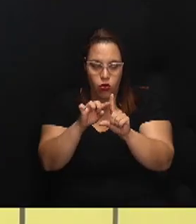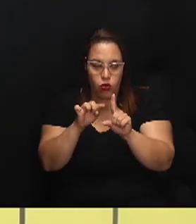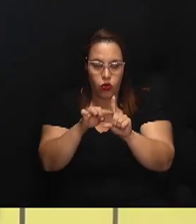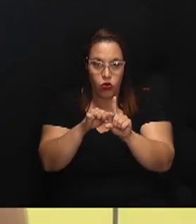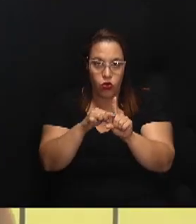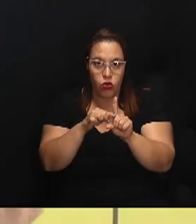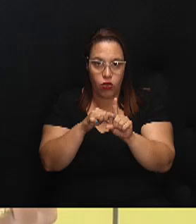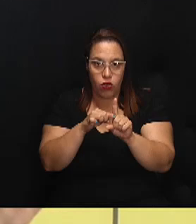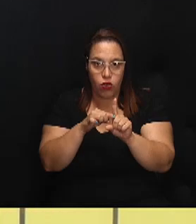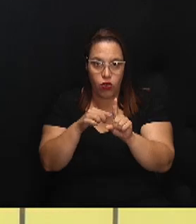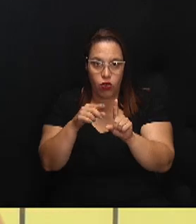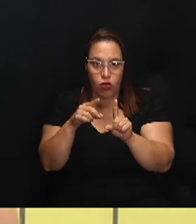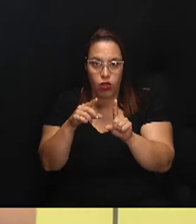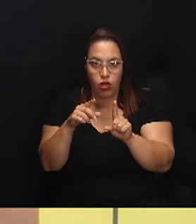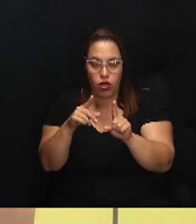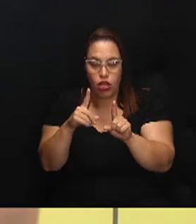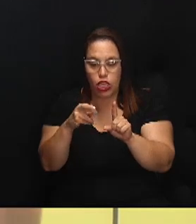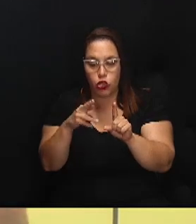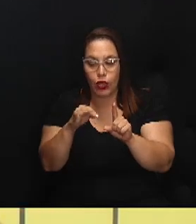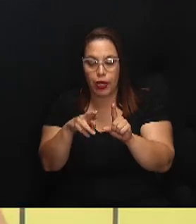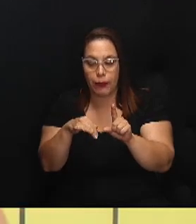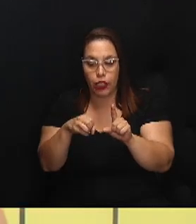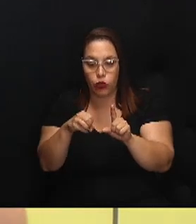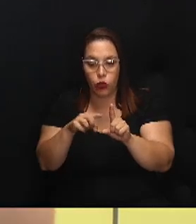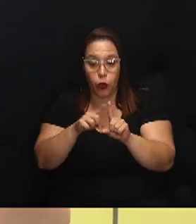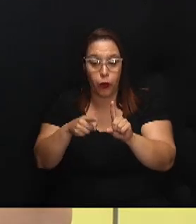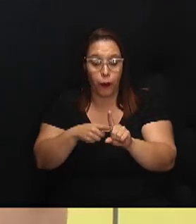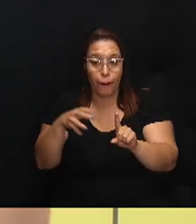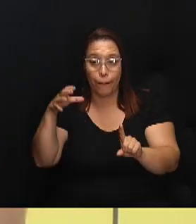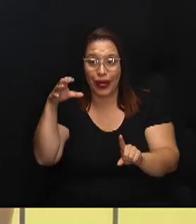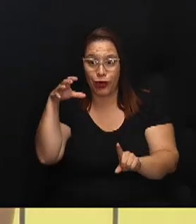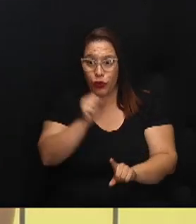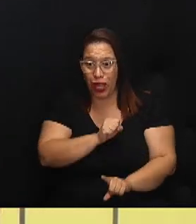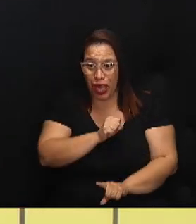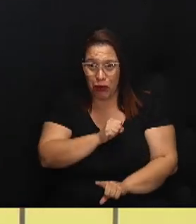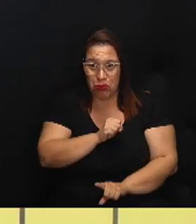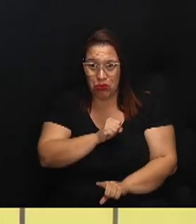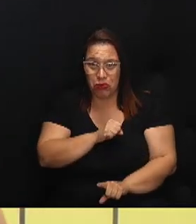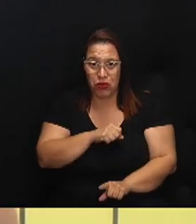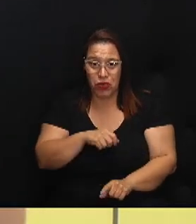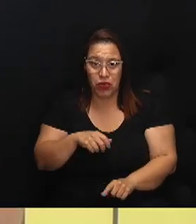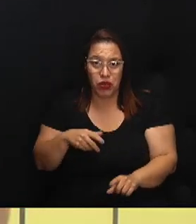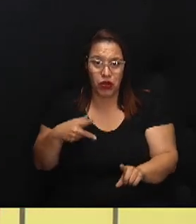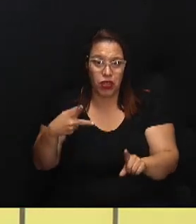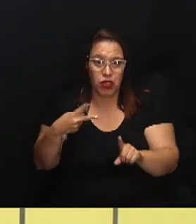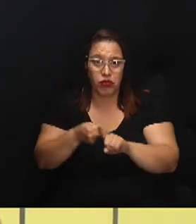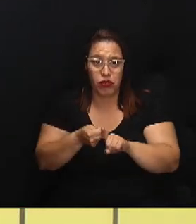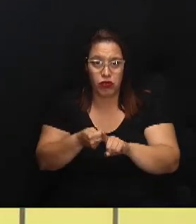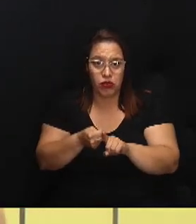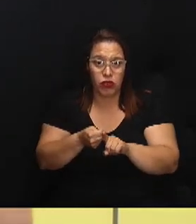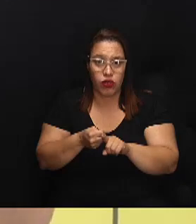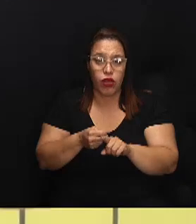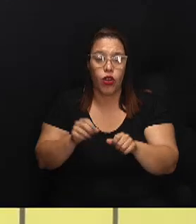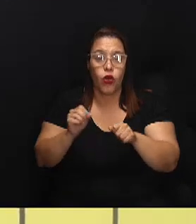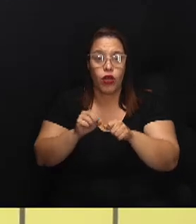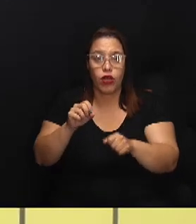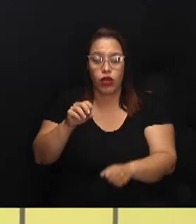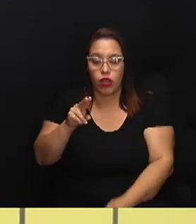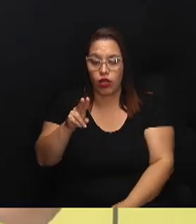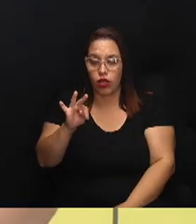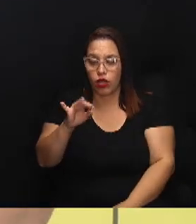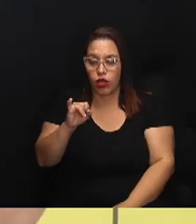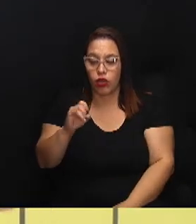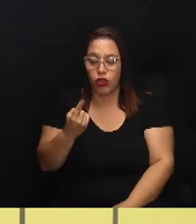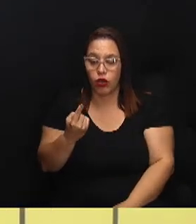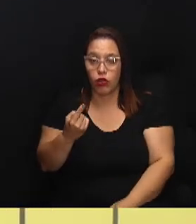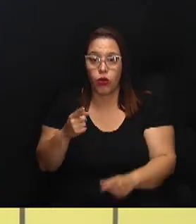tive foi um descolamento de placenta, um parto de emergência, que foi com anestesia geral, que eu fiquei na UTI, que eu conheci meu filho por